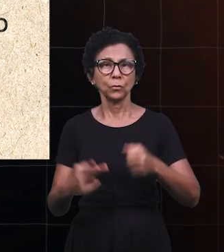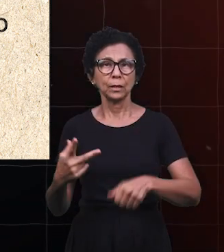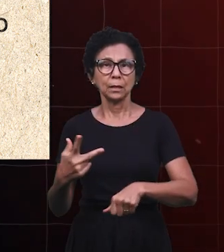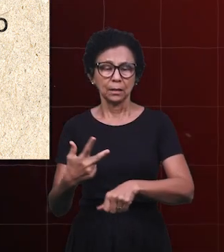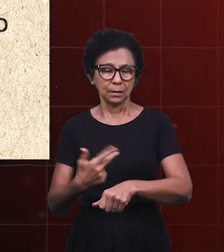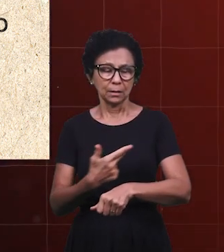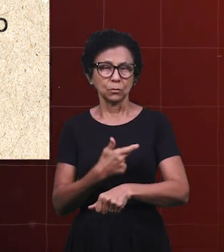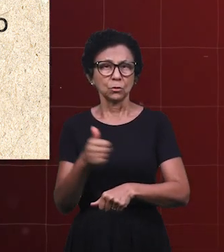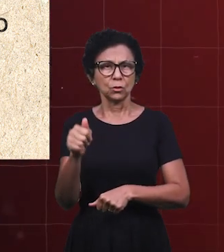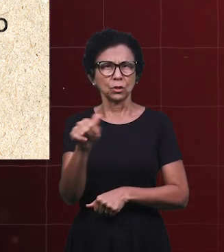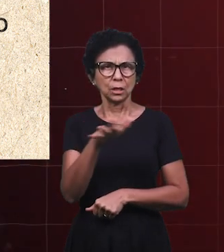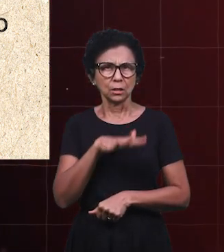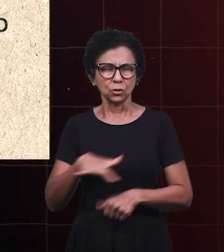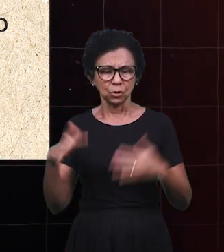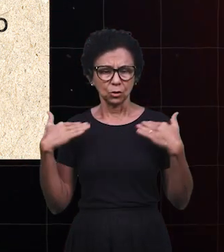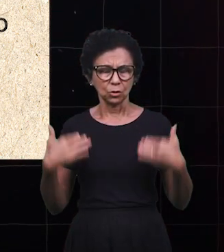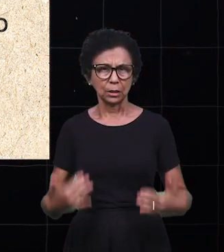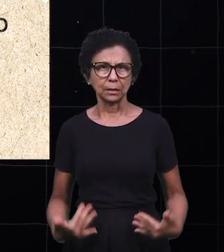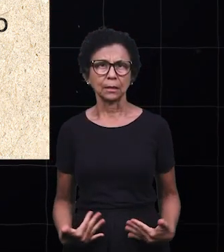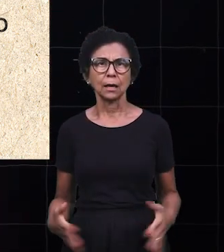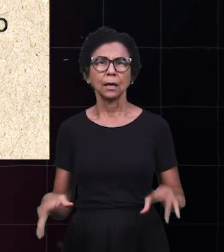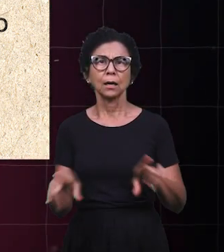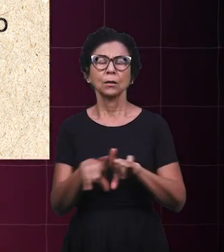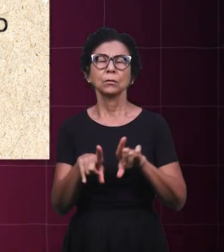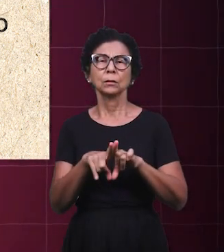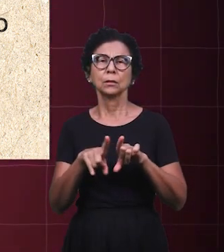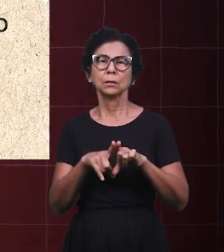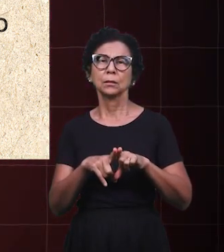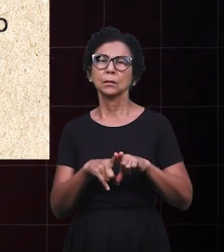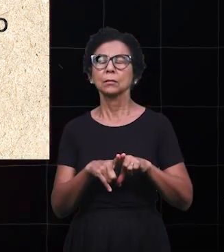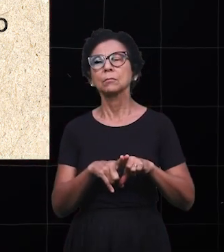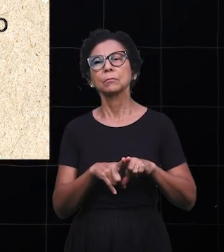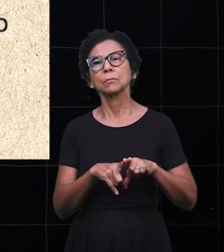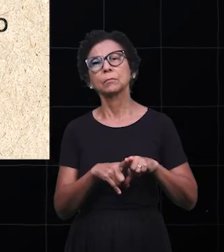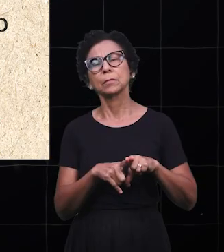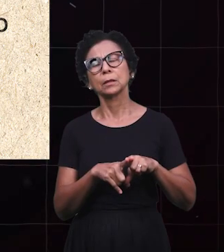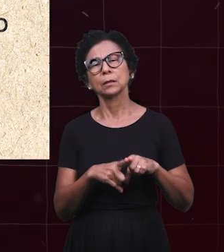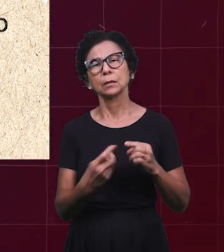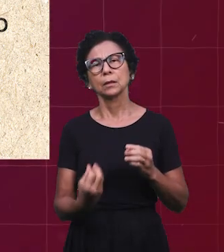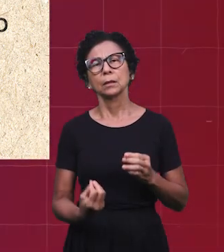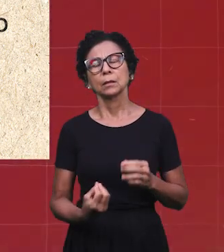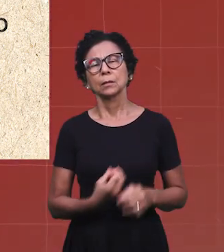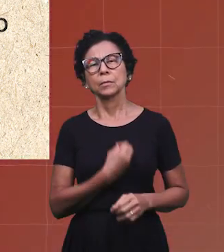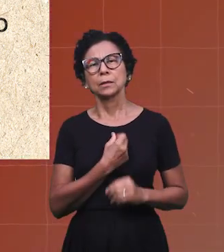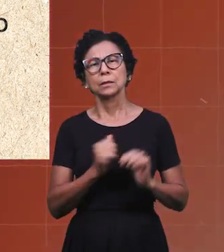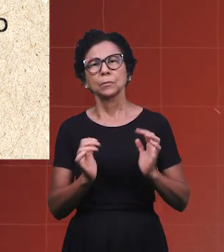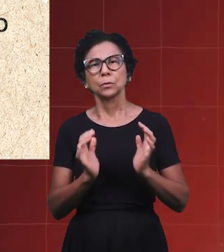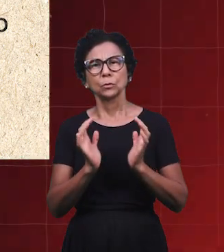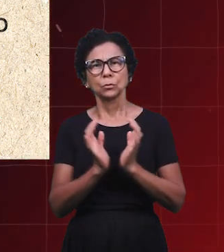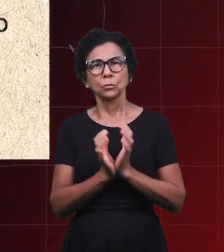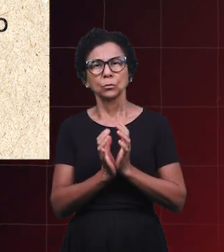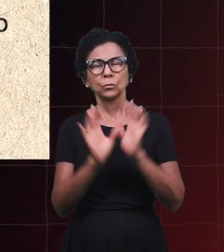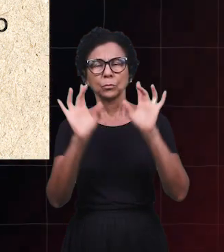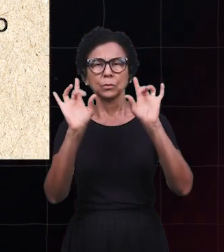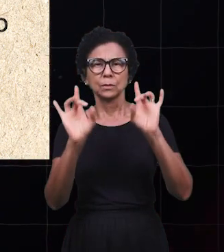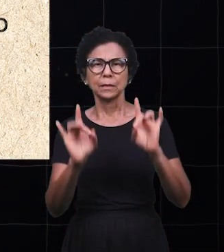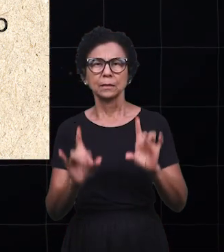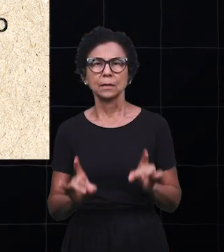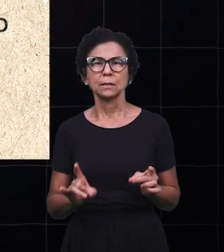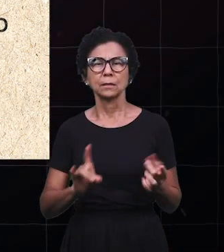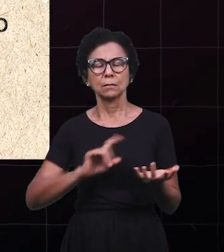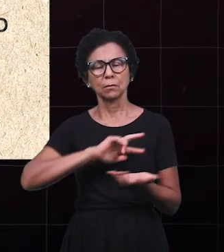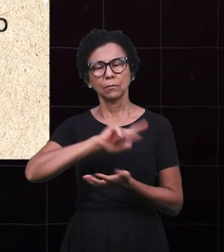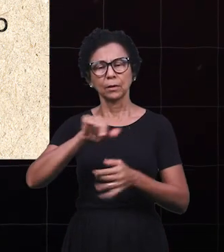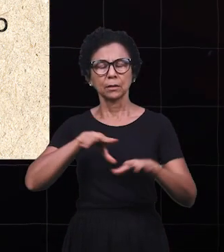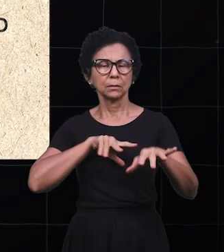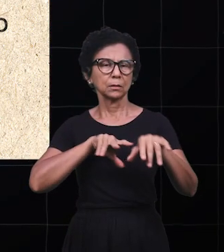membro titular da Sociedade Brasileira de Coloproctologia e é pós-graduado em Perícia Médica pela Universidade Gama Filho,